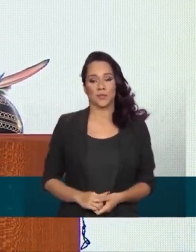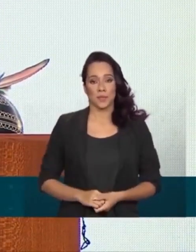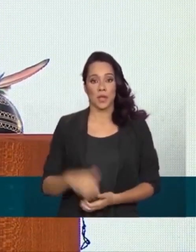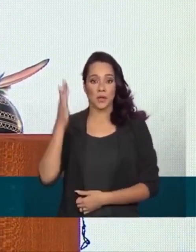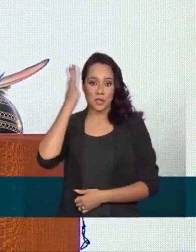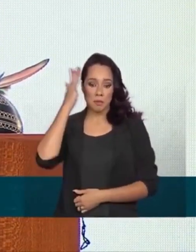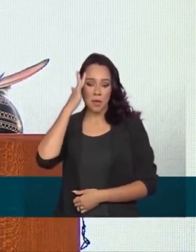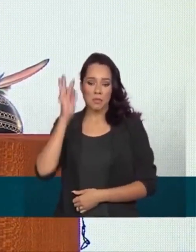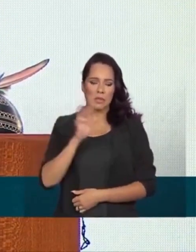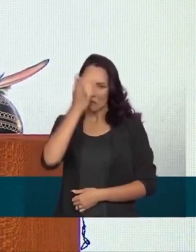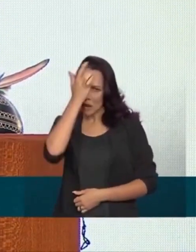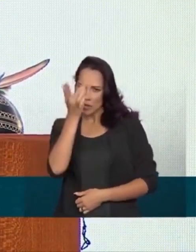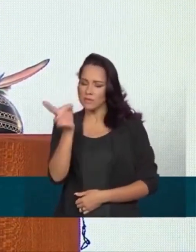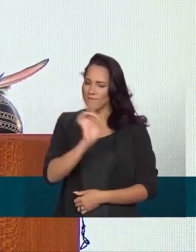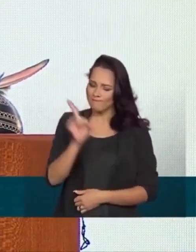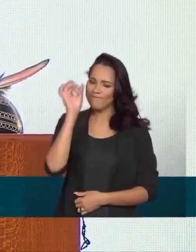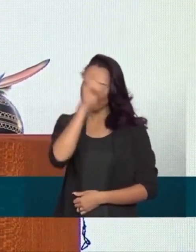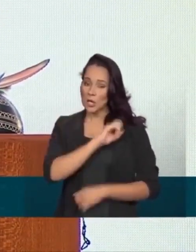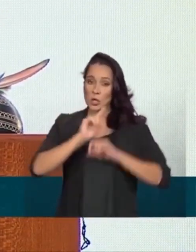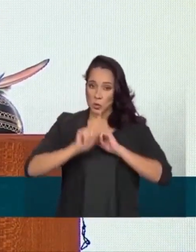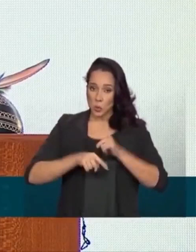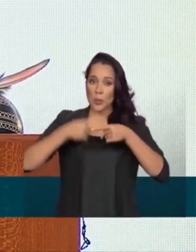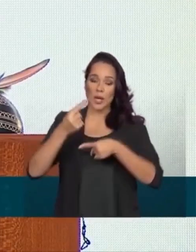sabemos que não será fácil